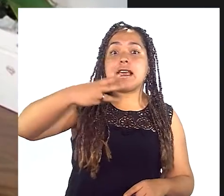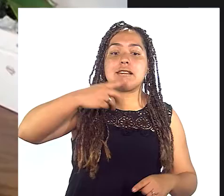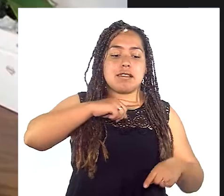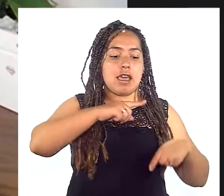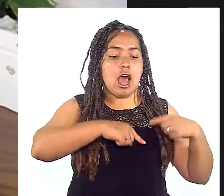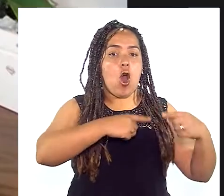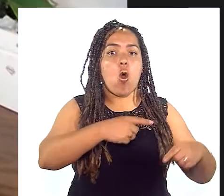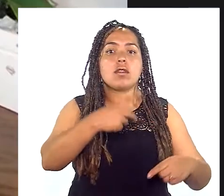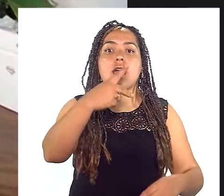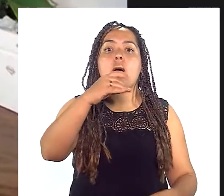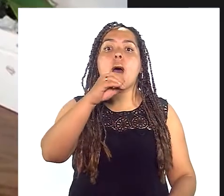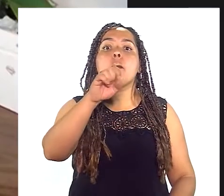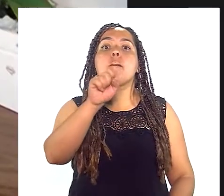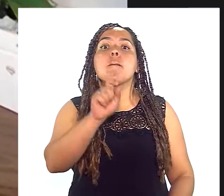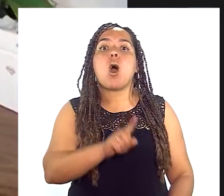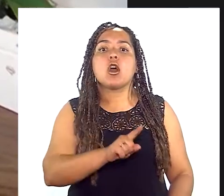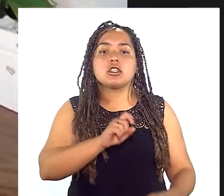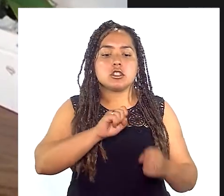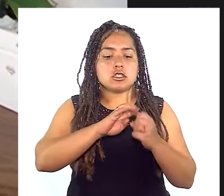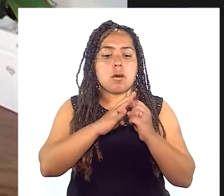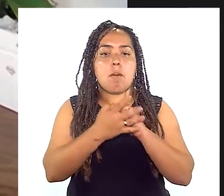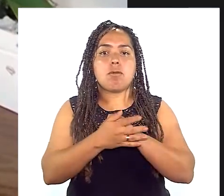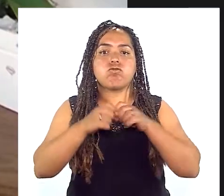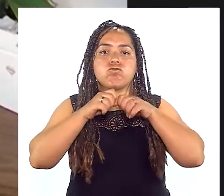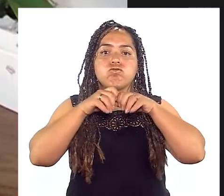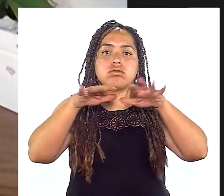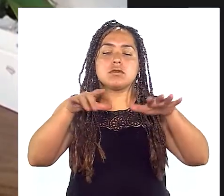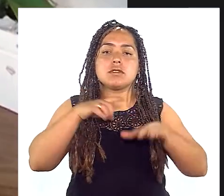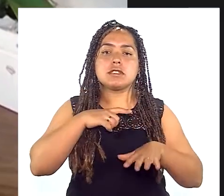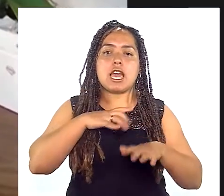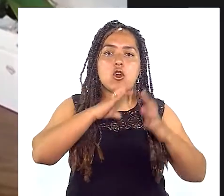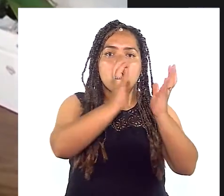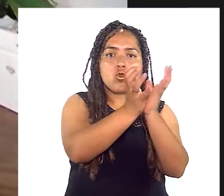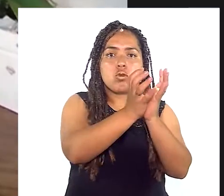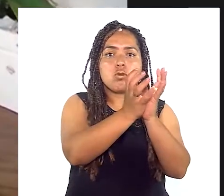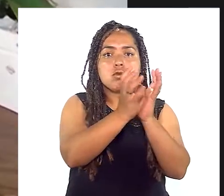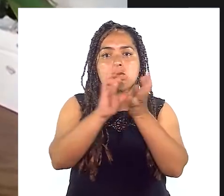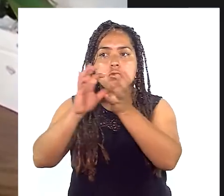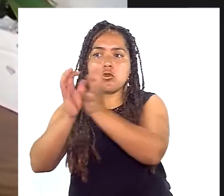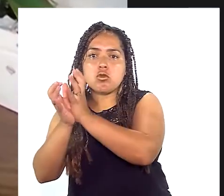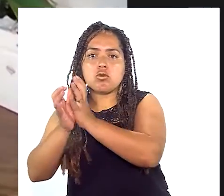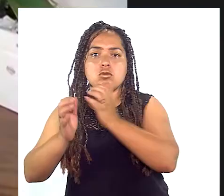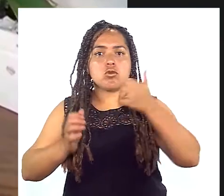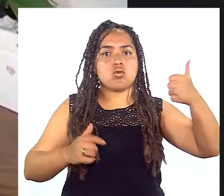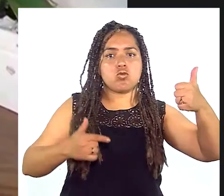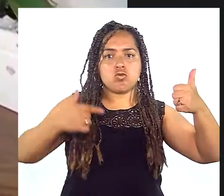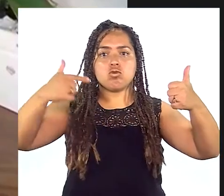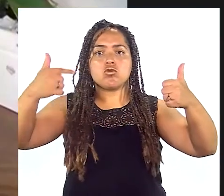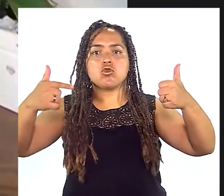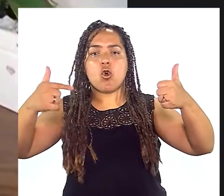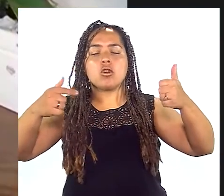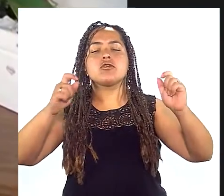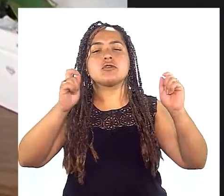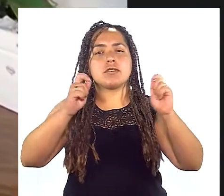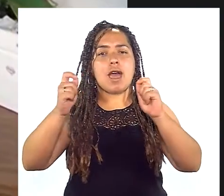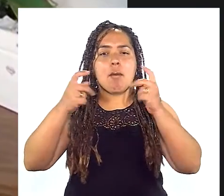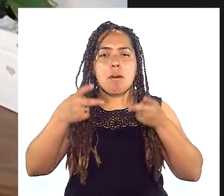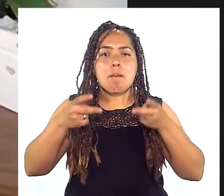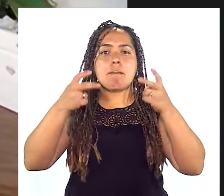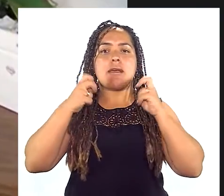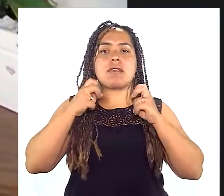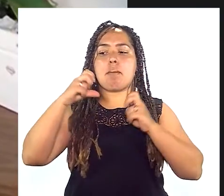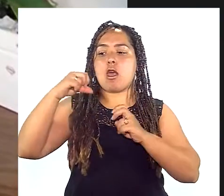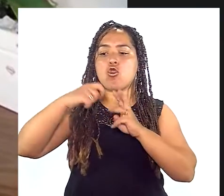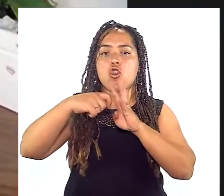né? Uhum. Pós-pandemia, justamente por conta que a gente tem dois tipos de grupos, né? Que a gente já pôde se identificar nesses